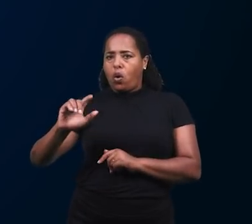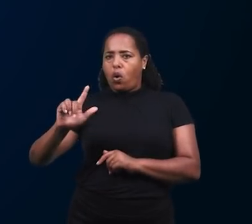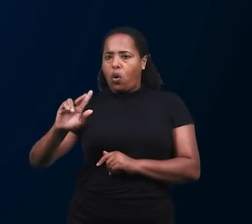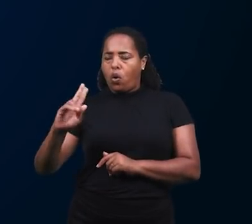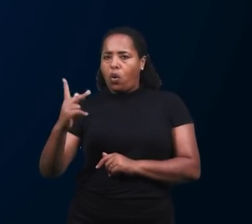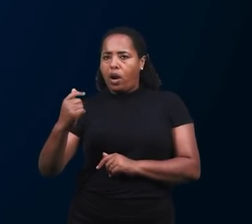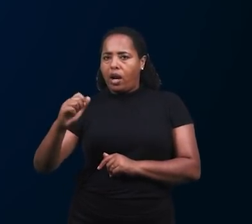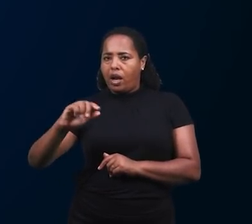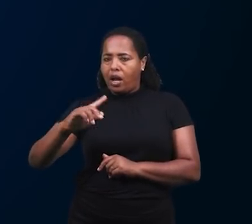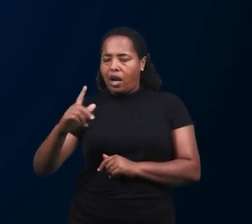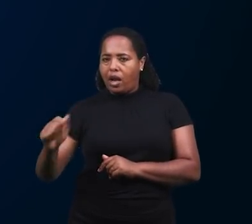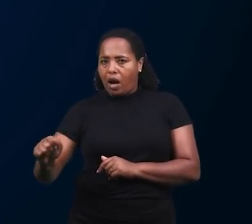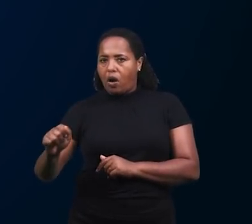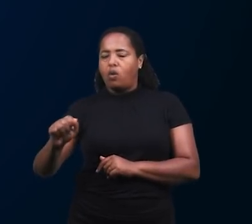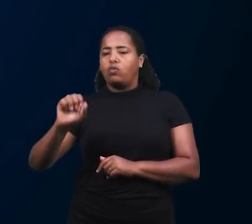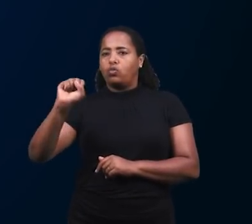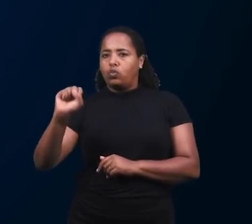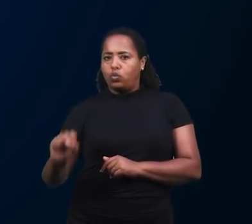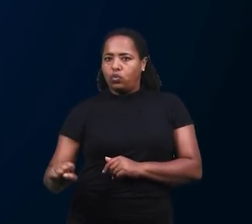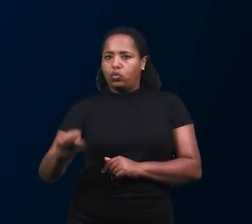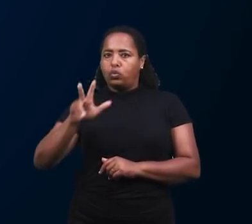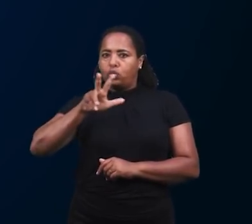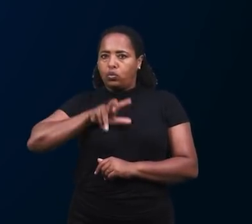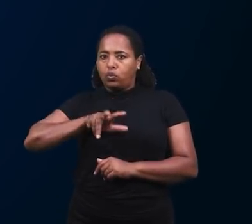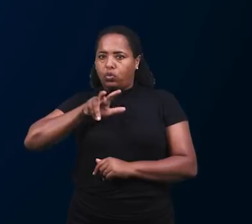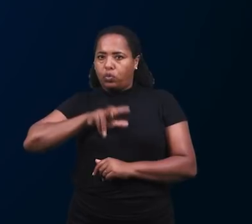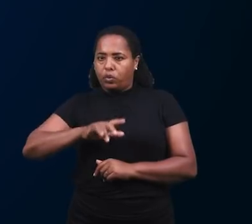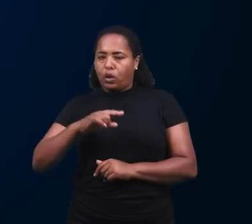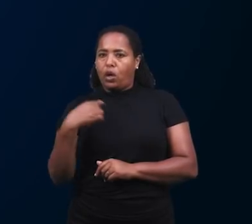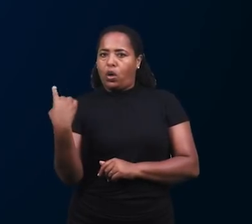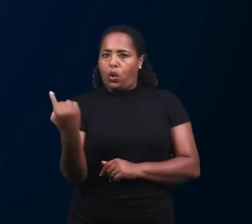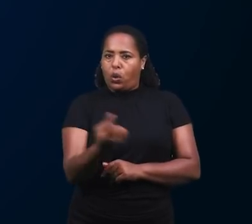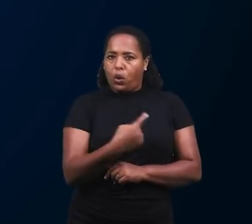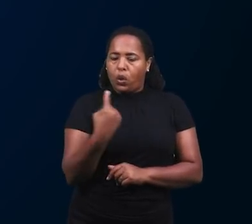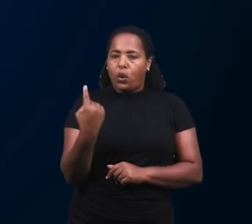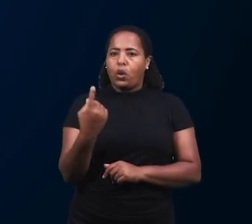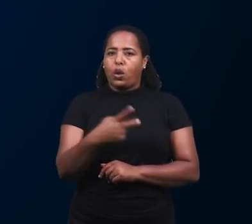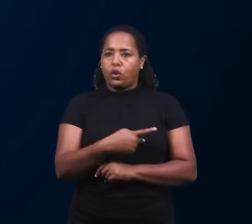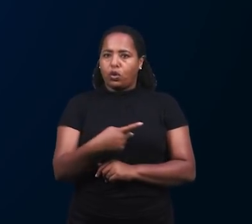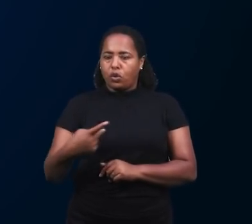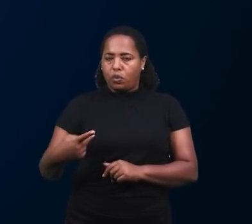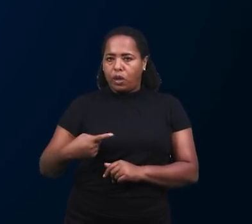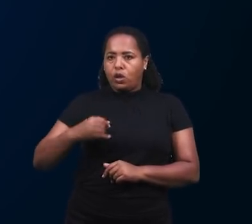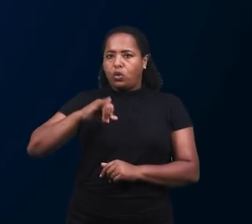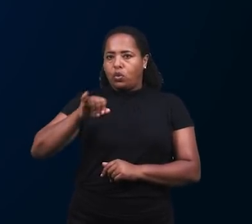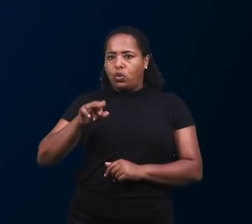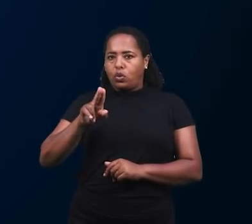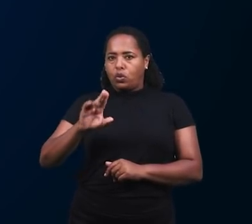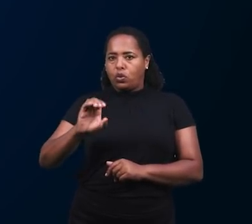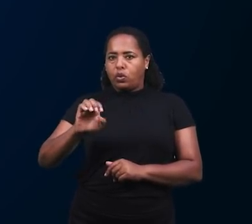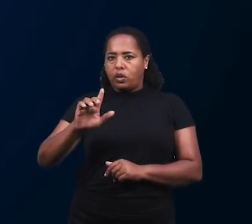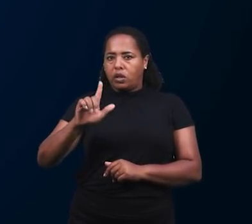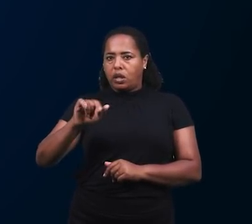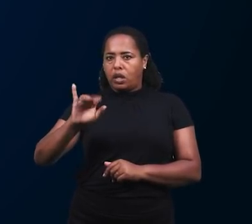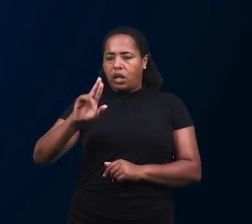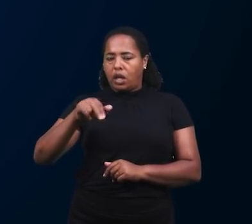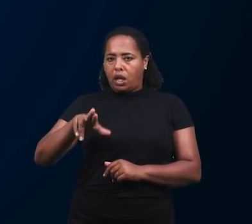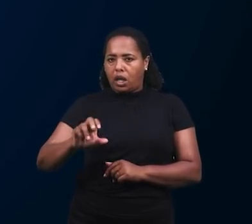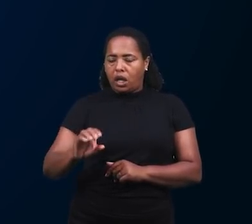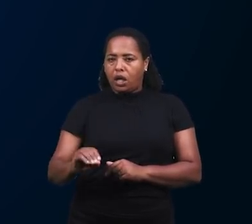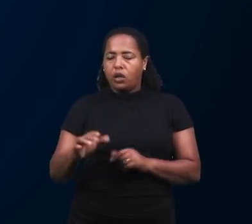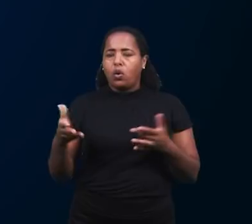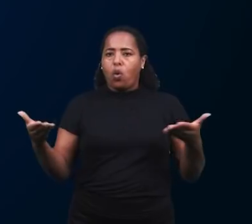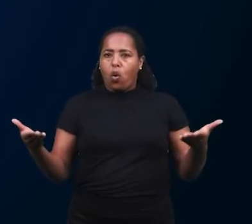de Olhão, do sul de Portugal, na região do Algarve, que é divisa com a Espanha. O nosso pastor é o pastor Juscelino